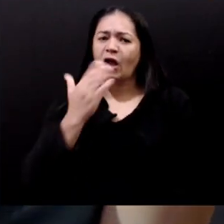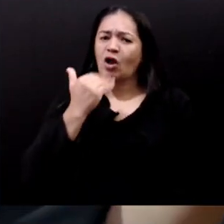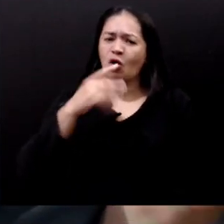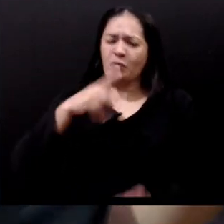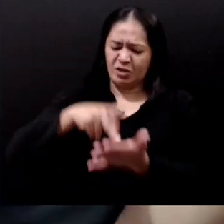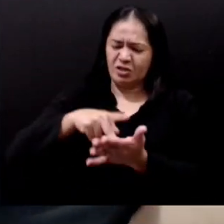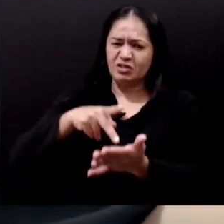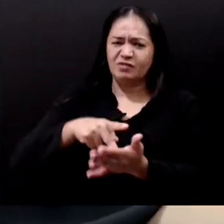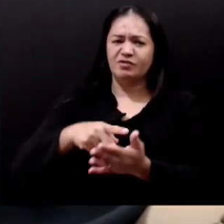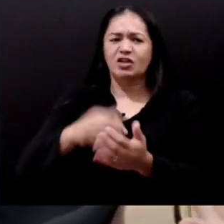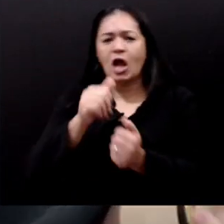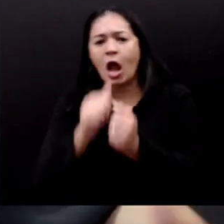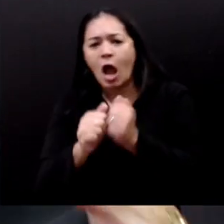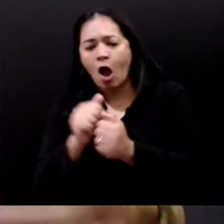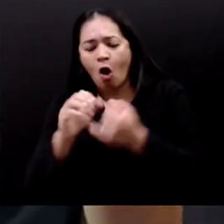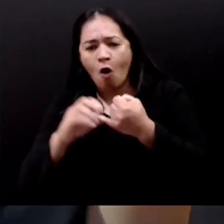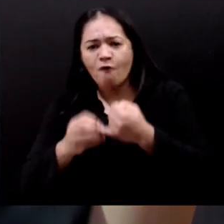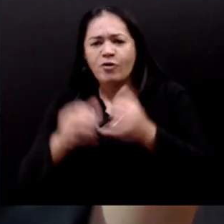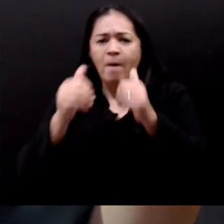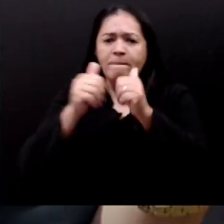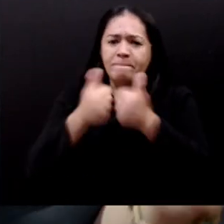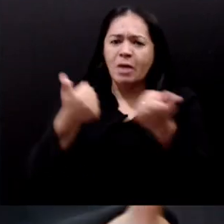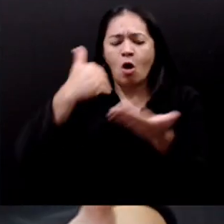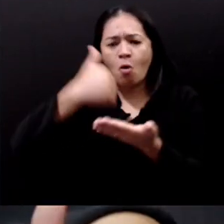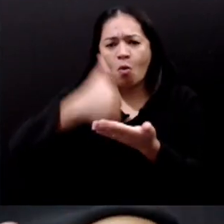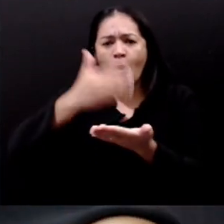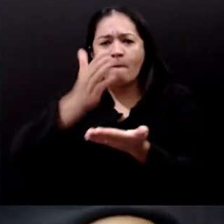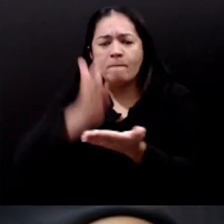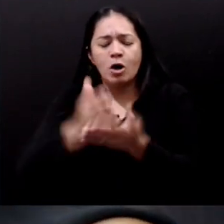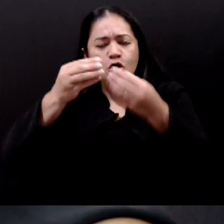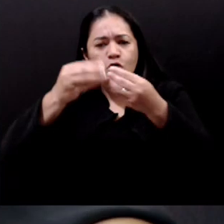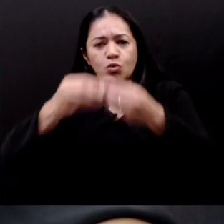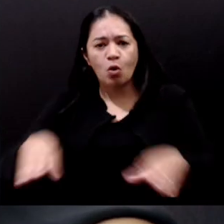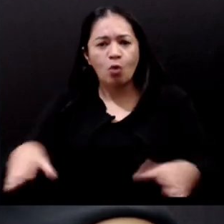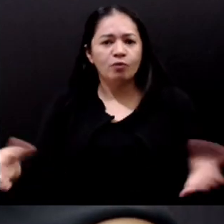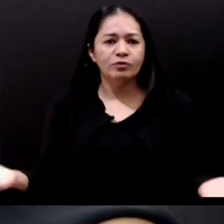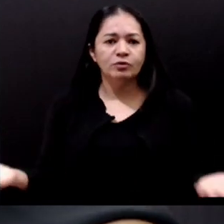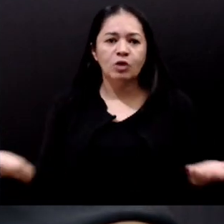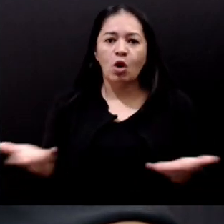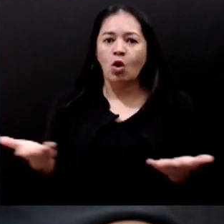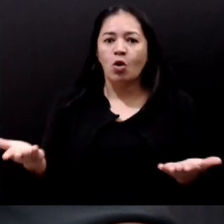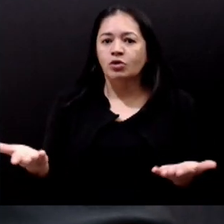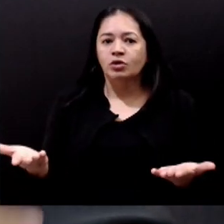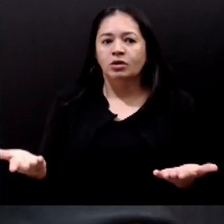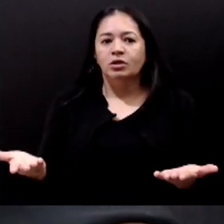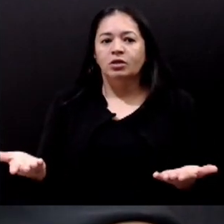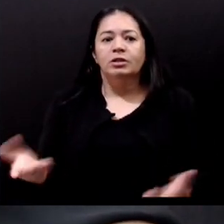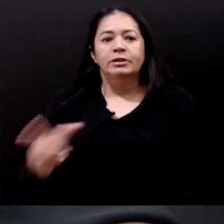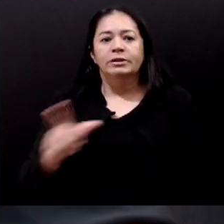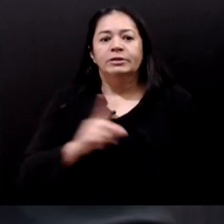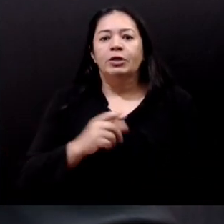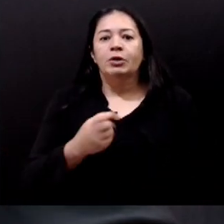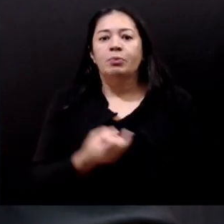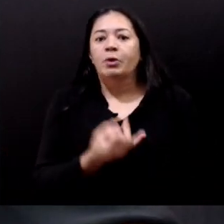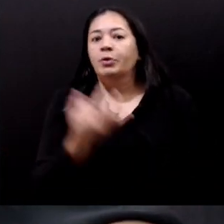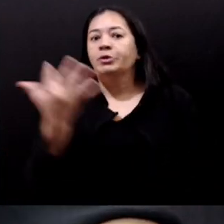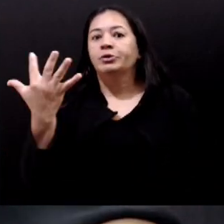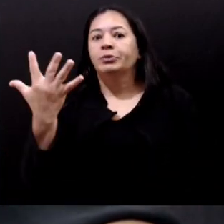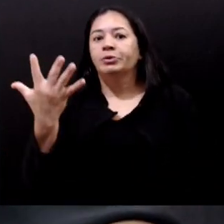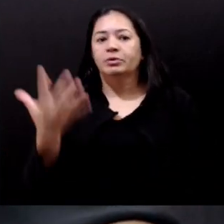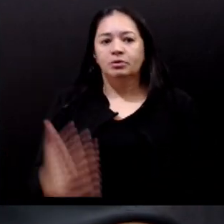feijão, pão, bolo, ovo? E hoje a gente tem no mercado, né, uma quantidade absurda de